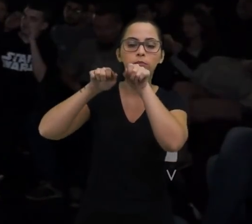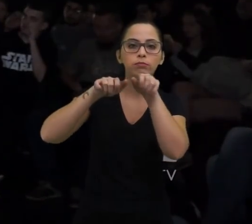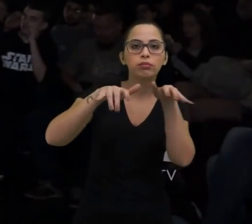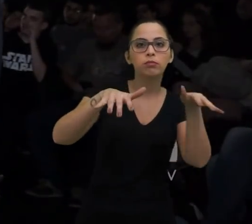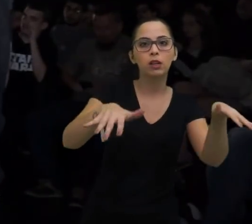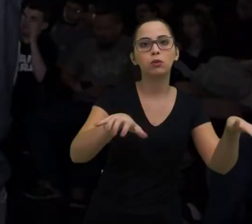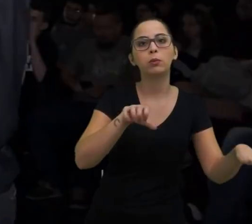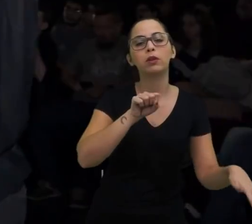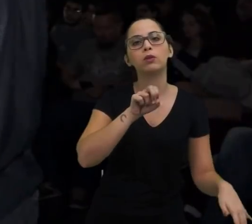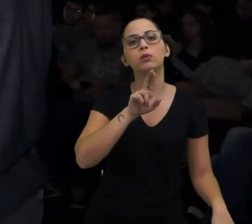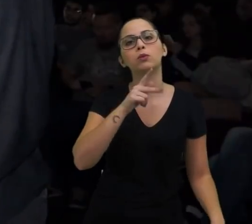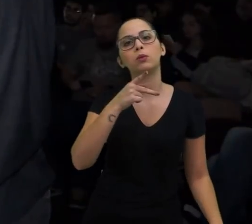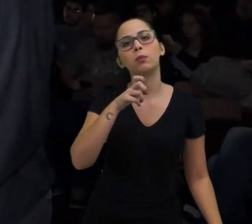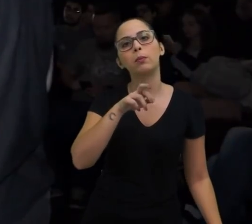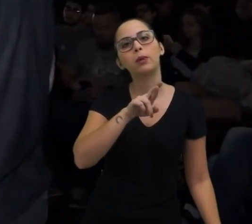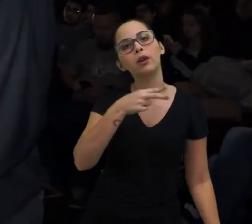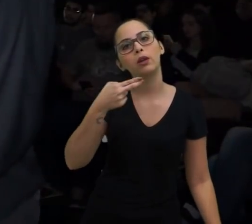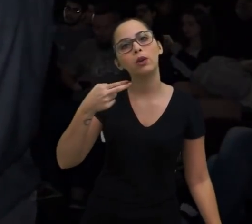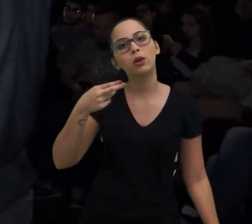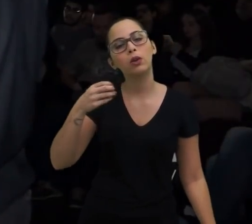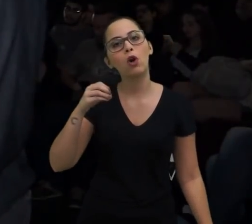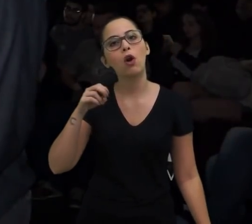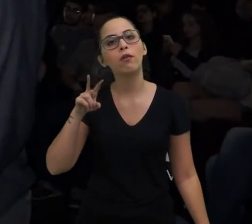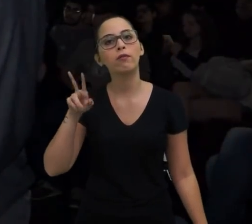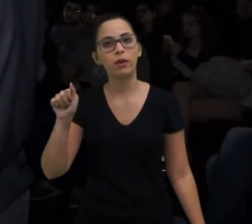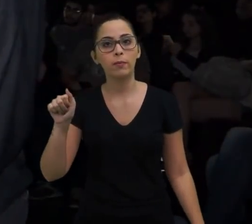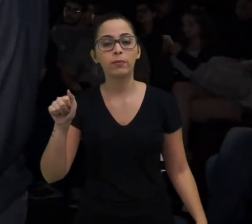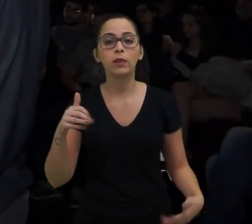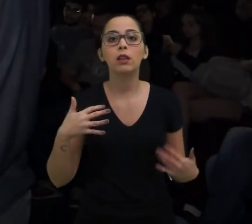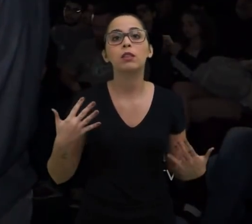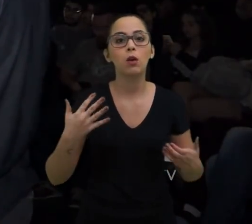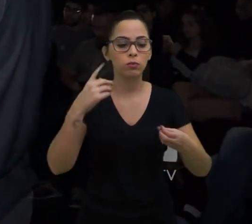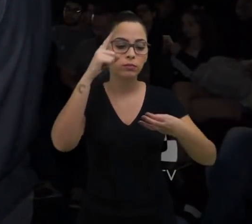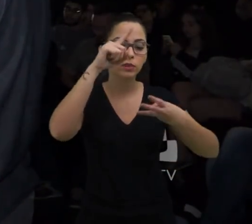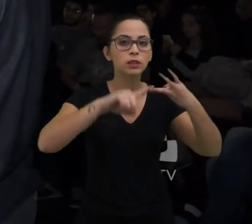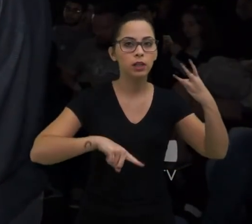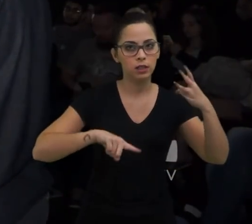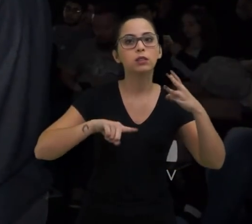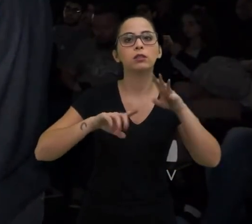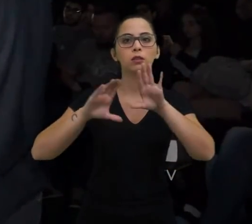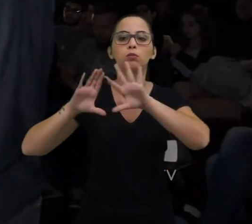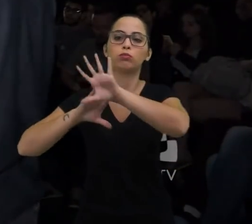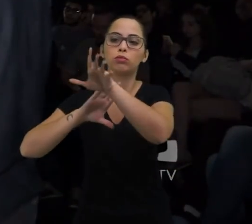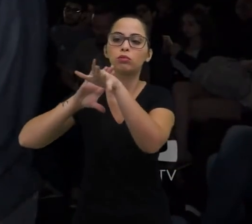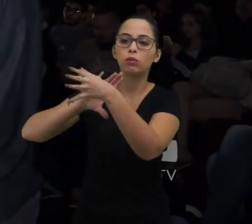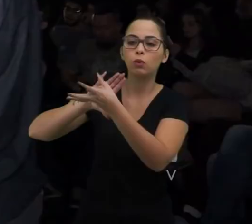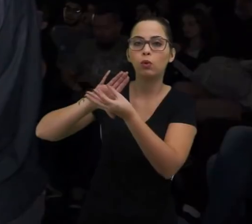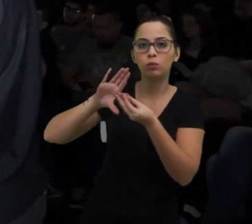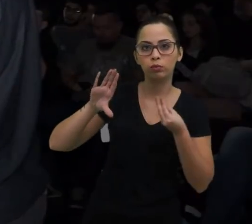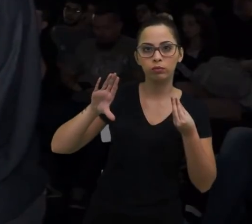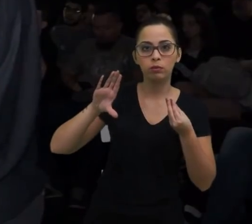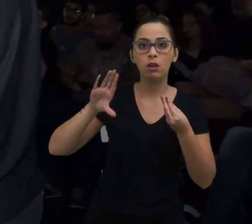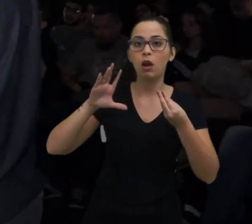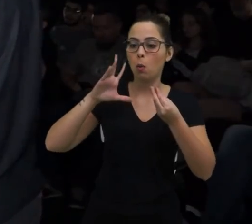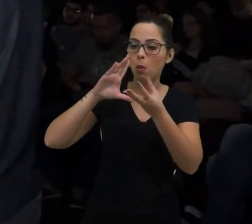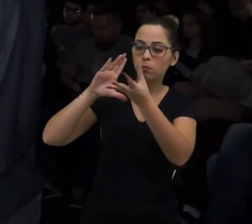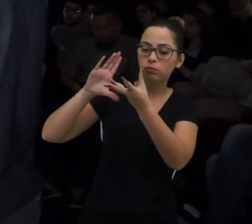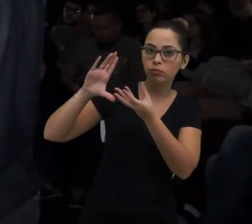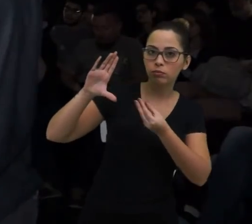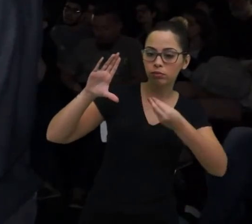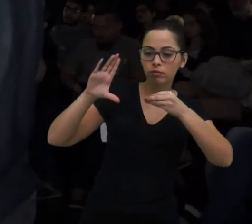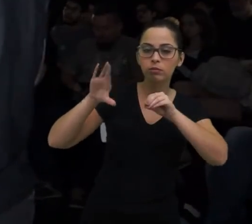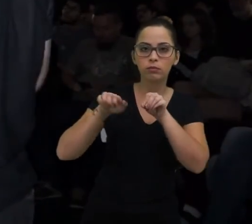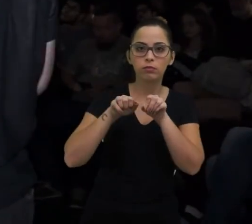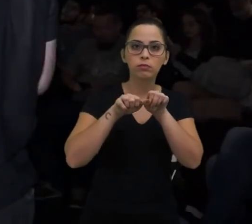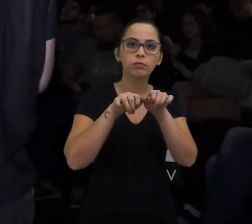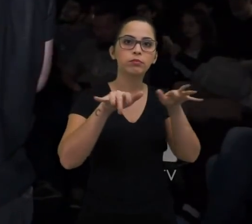caindo em direção que está liberando energia. Tá? Ele está transformando energia potencial gravitacional em energia luminosa